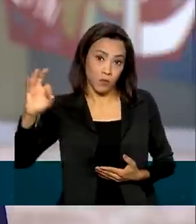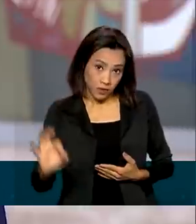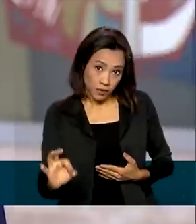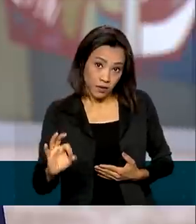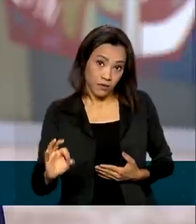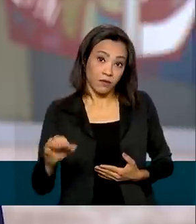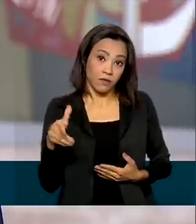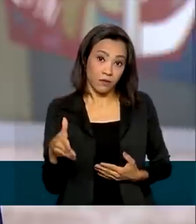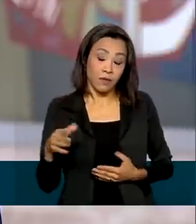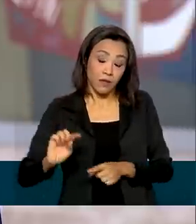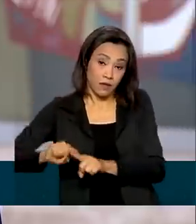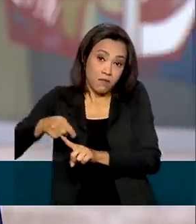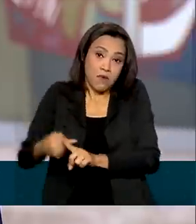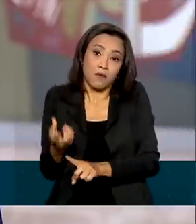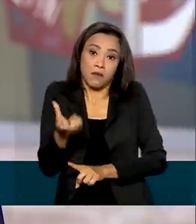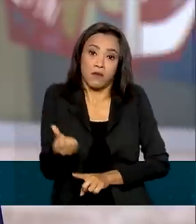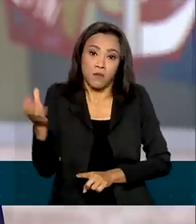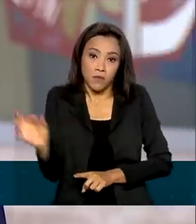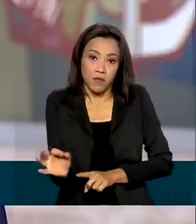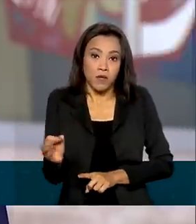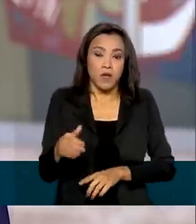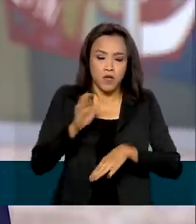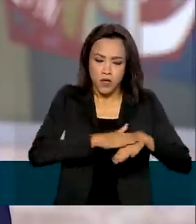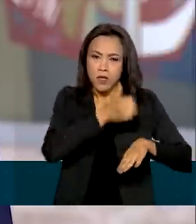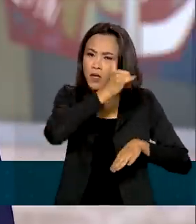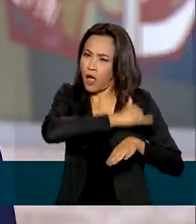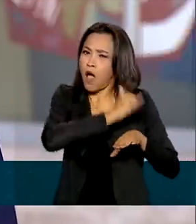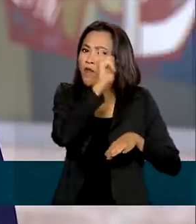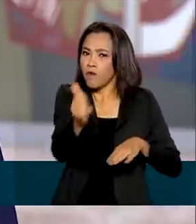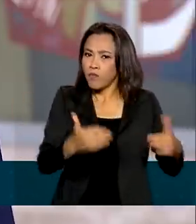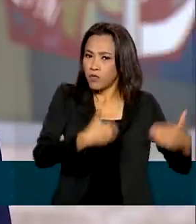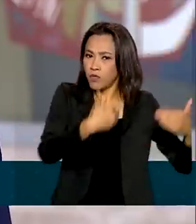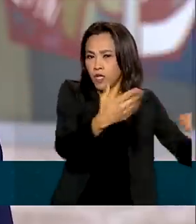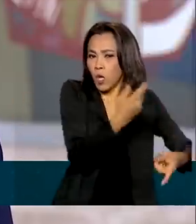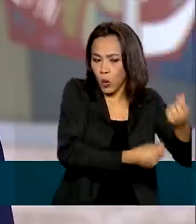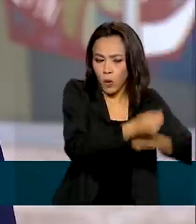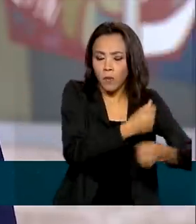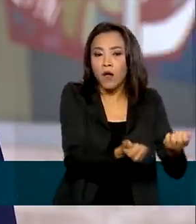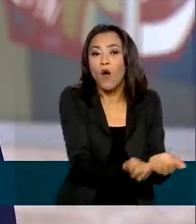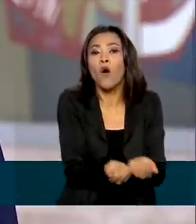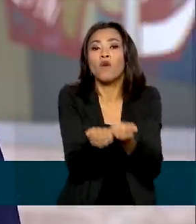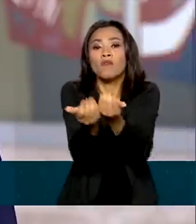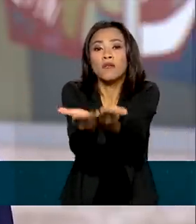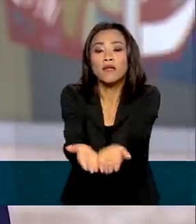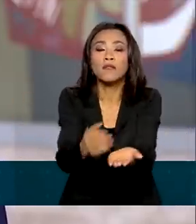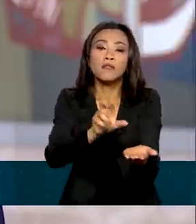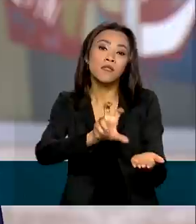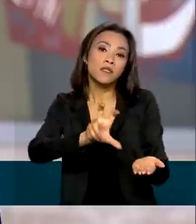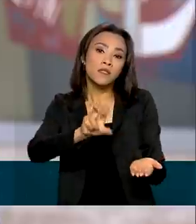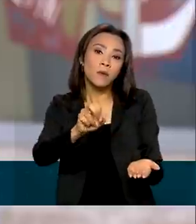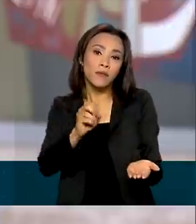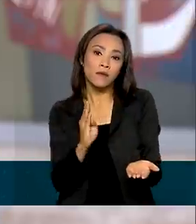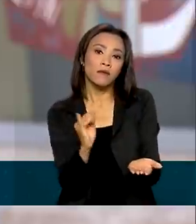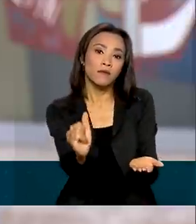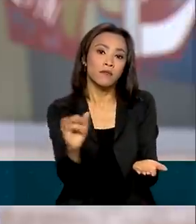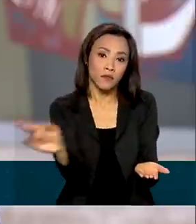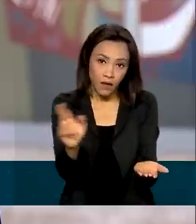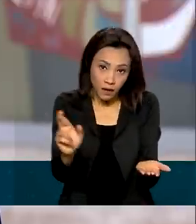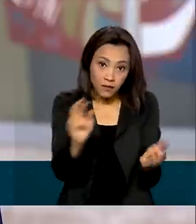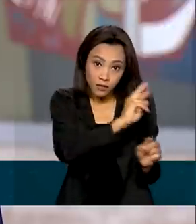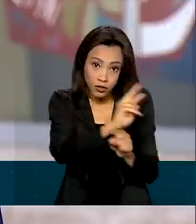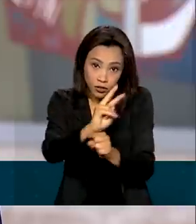cento mais seis por seis por cento né segundo Ministério da economia serão ofertados de 50 bilhões de reais em